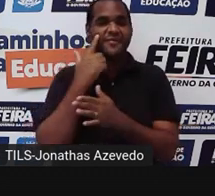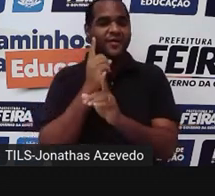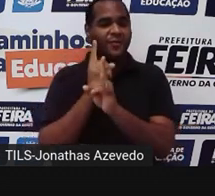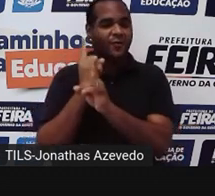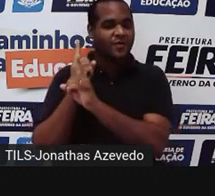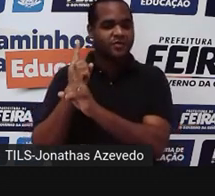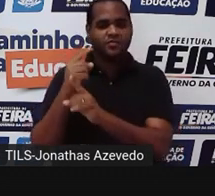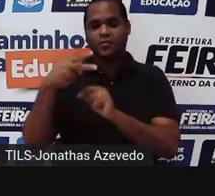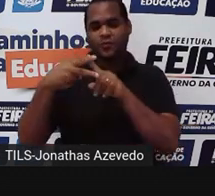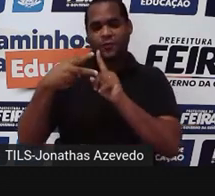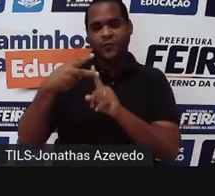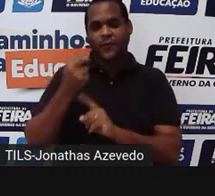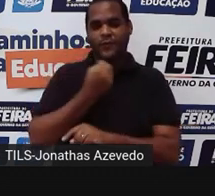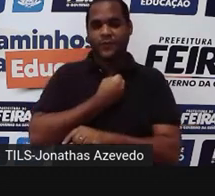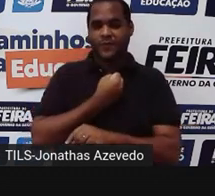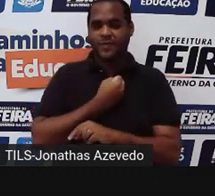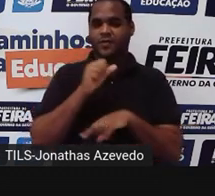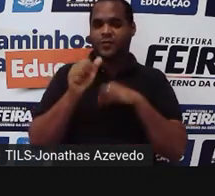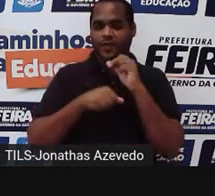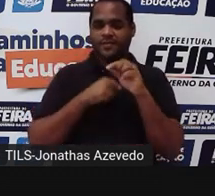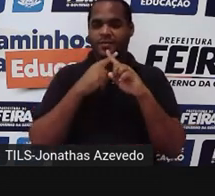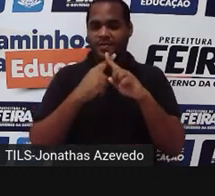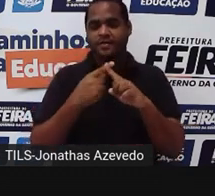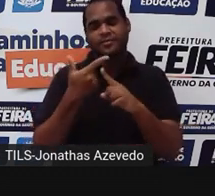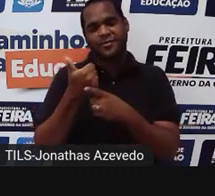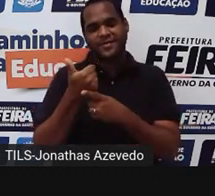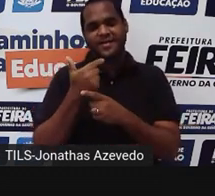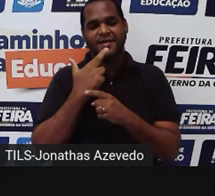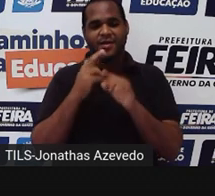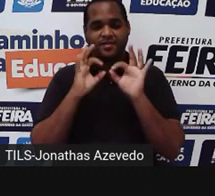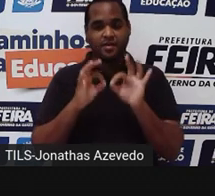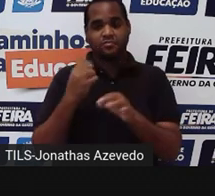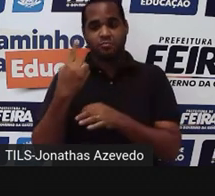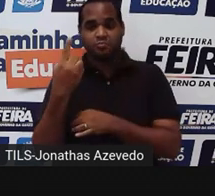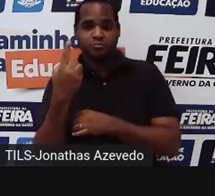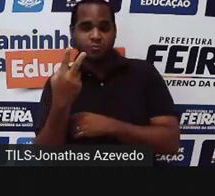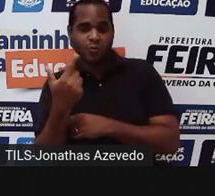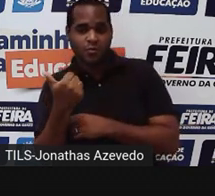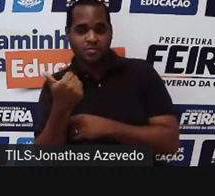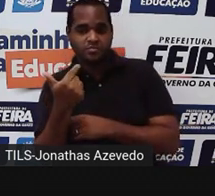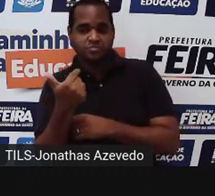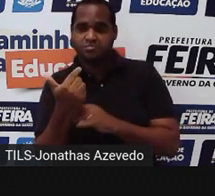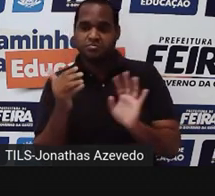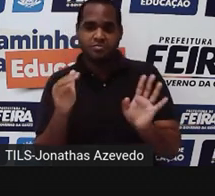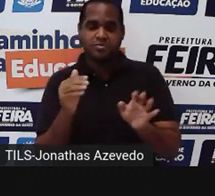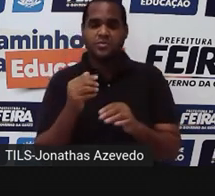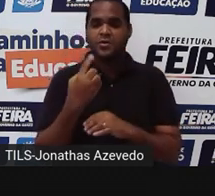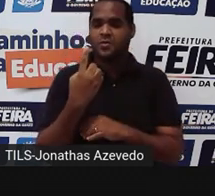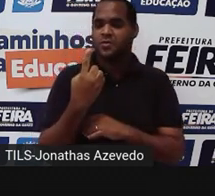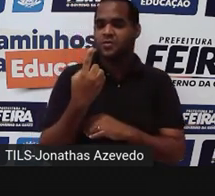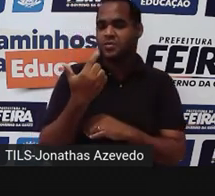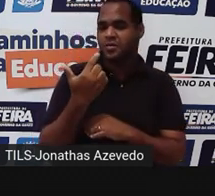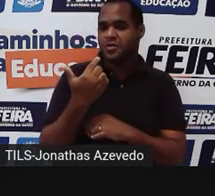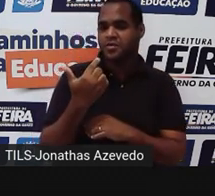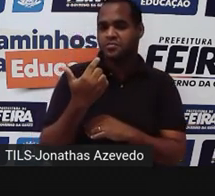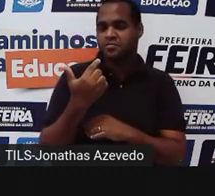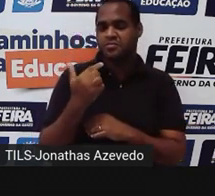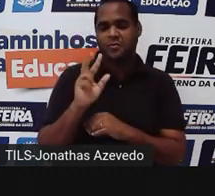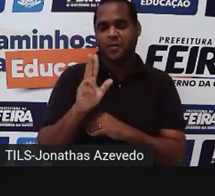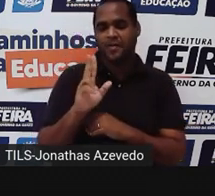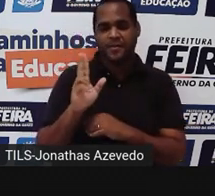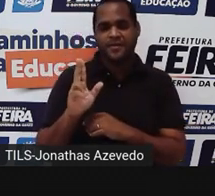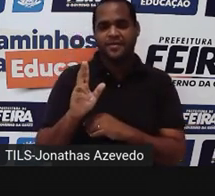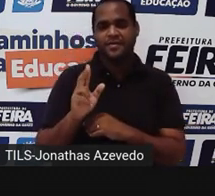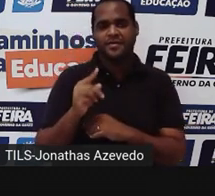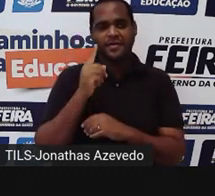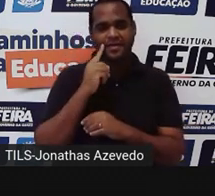dois números que multiplicados dê 12. 1 e 12, por exemplo. 1 vezes 12 é 12.